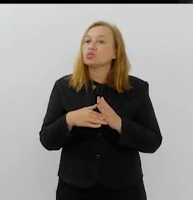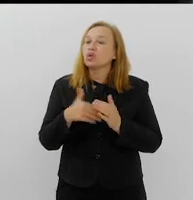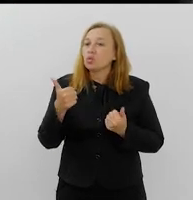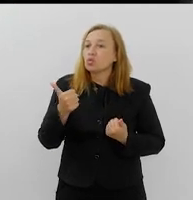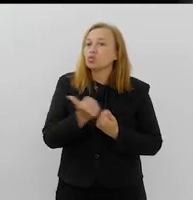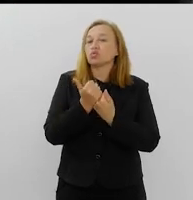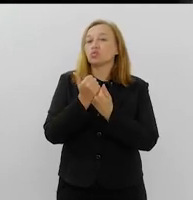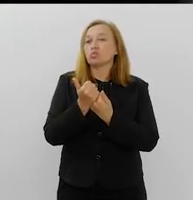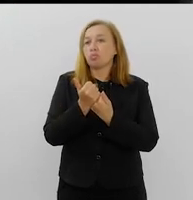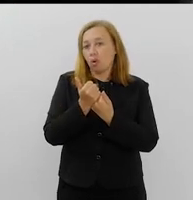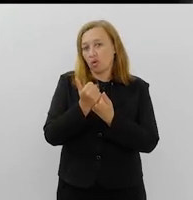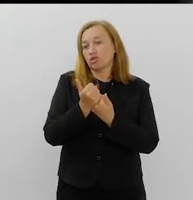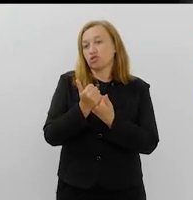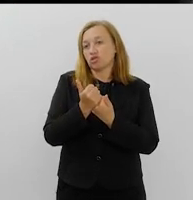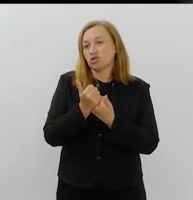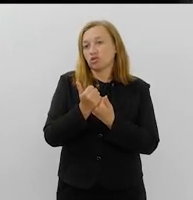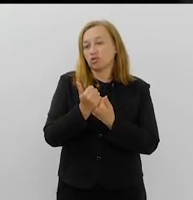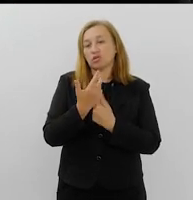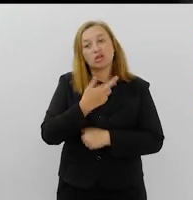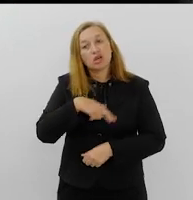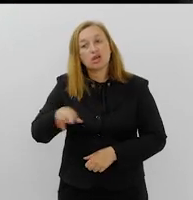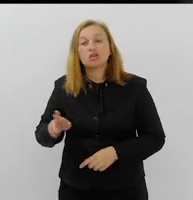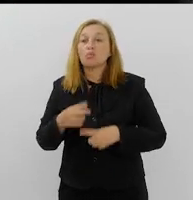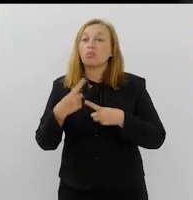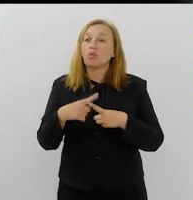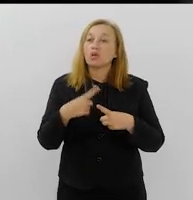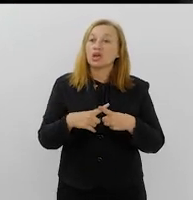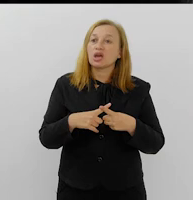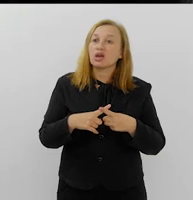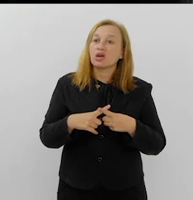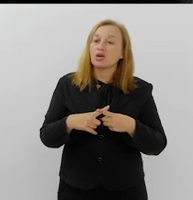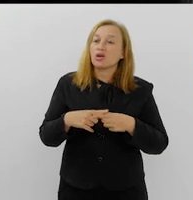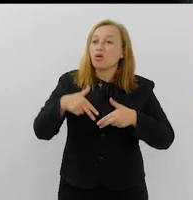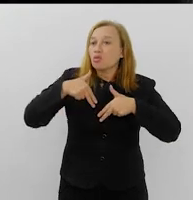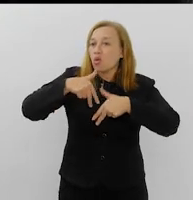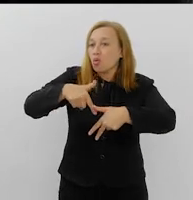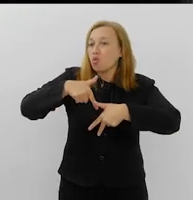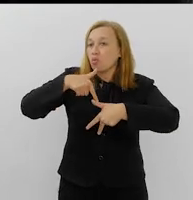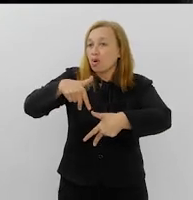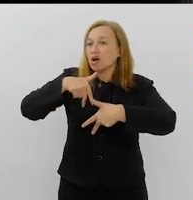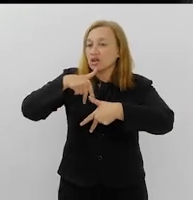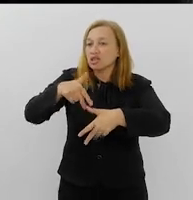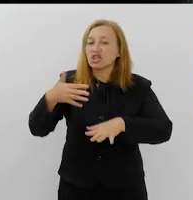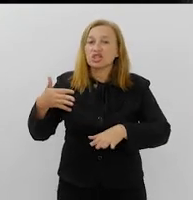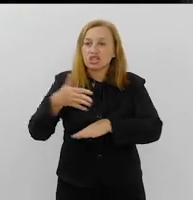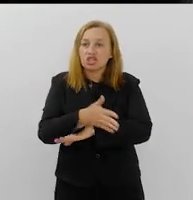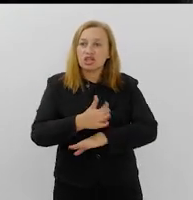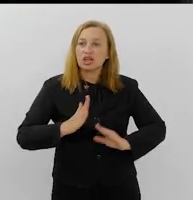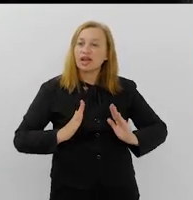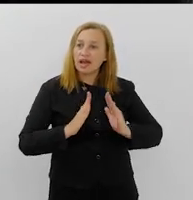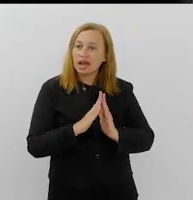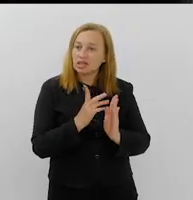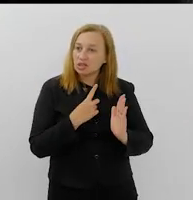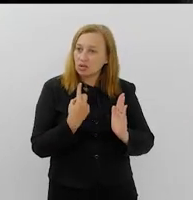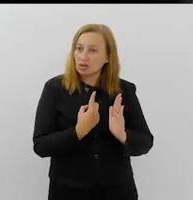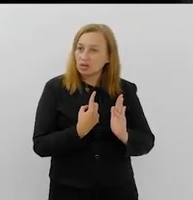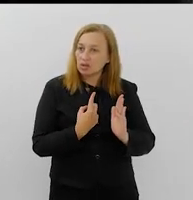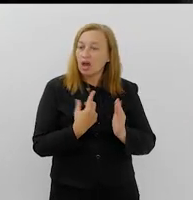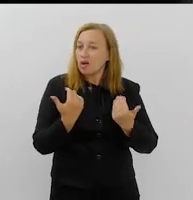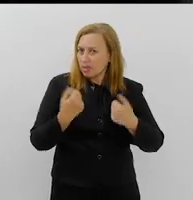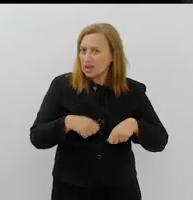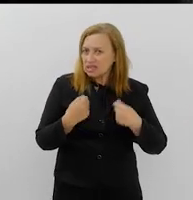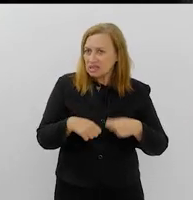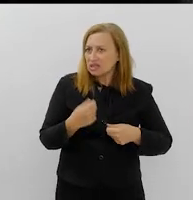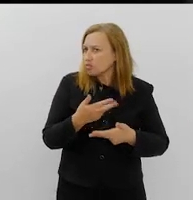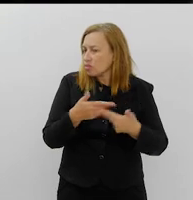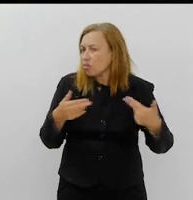dizer assim, um suporte até para a nossa religião, porque como a Umbanda, se chegar alguém na nossa casa